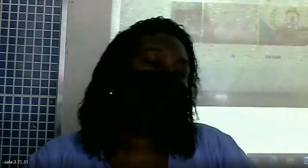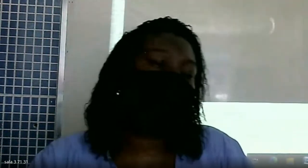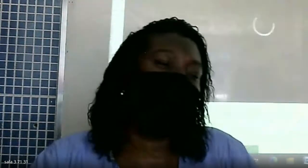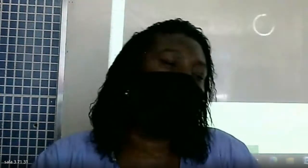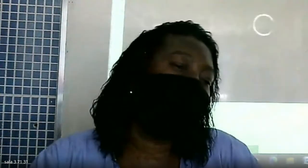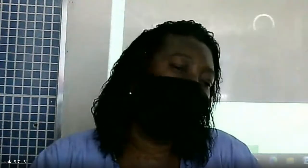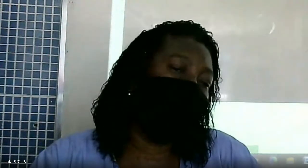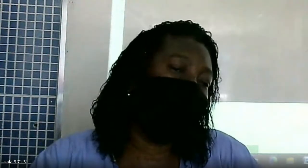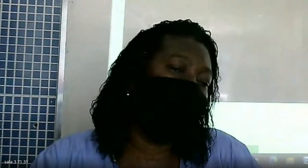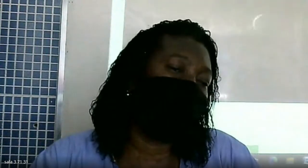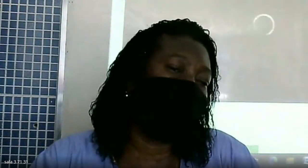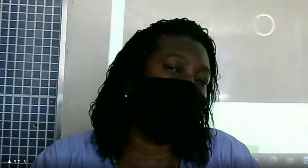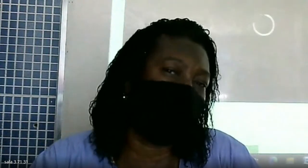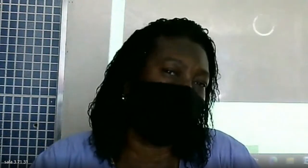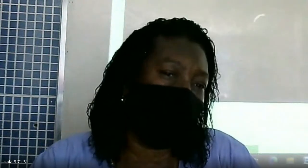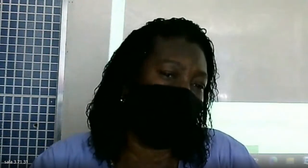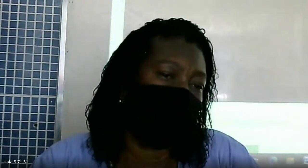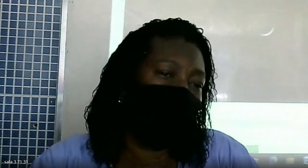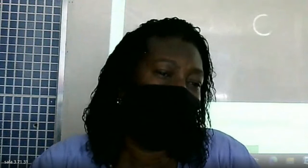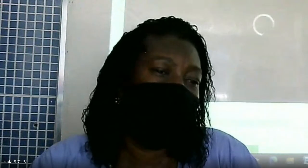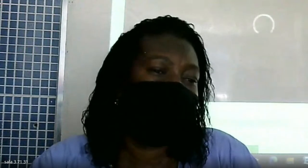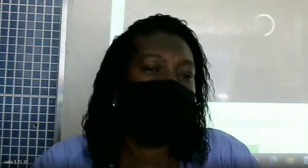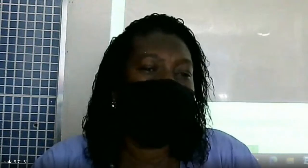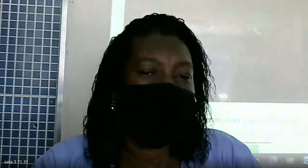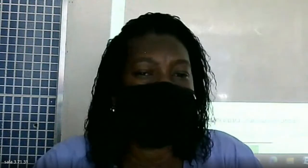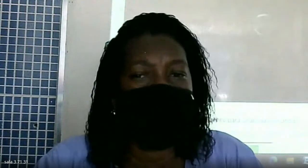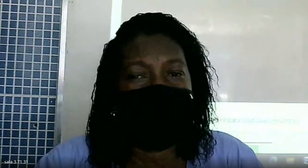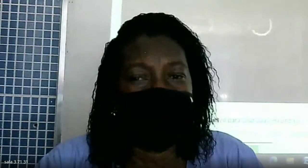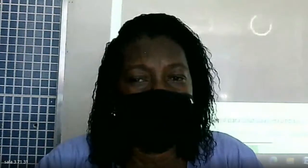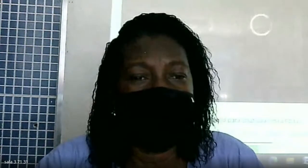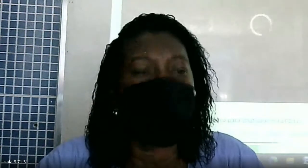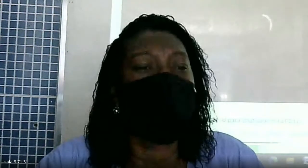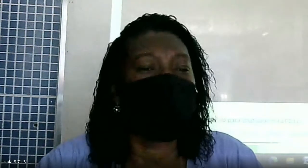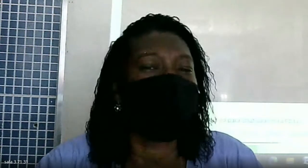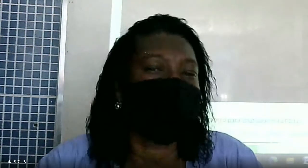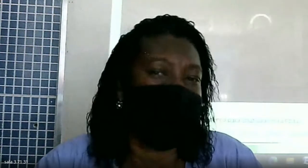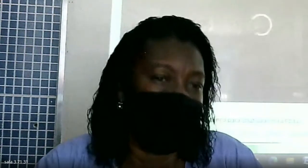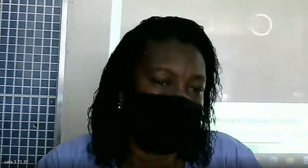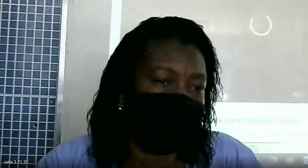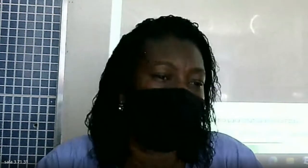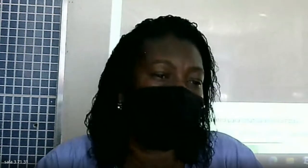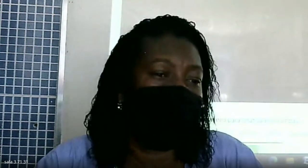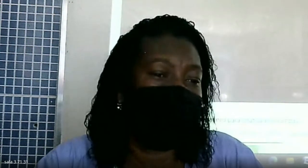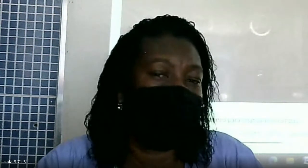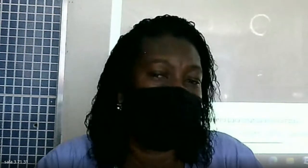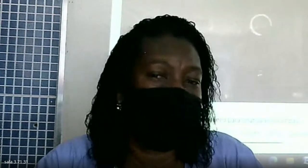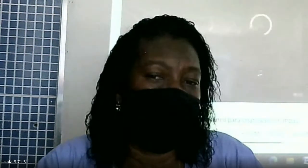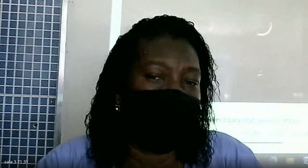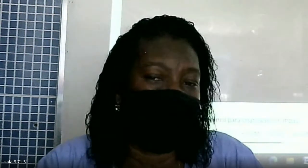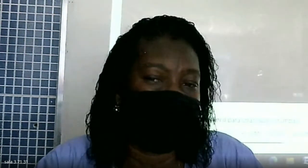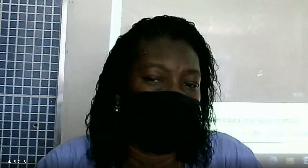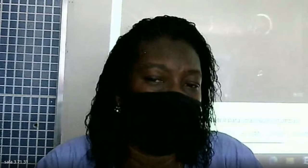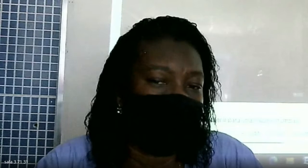Aí, quer dizer, esse grafiteiro, ele trabalha dessa maneira, né? Com molde vazado, né? Ele